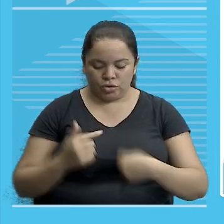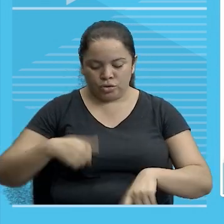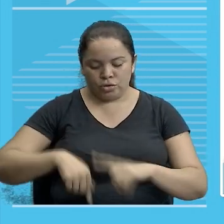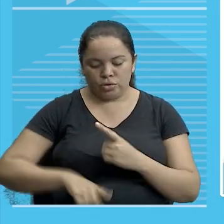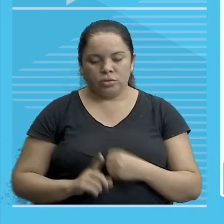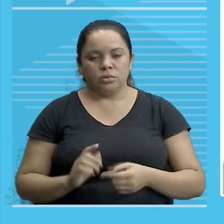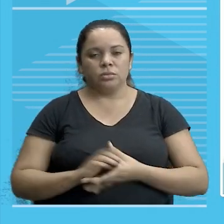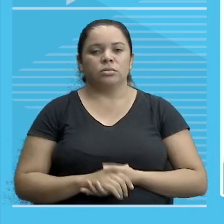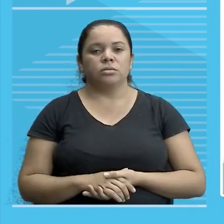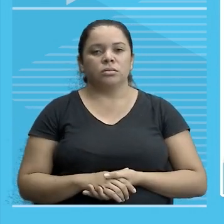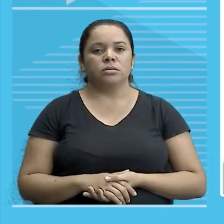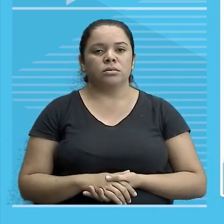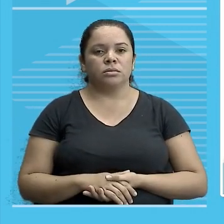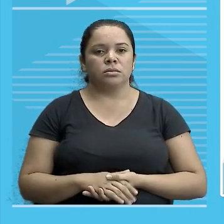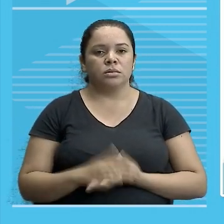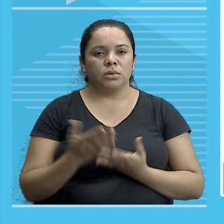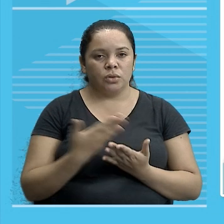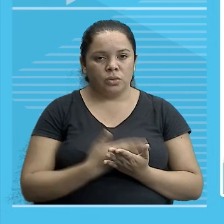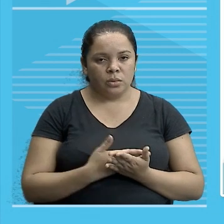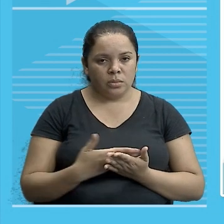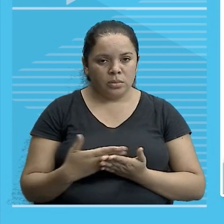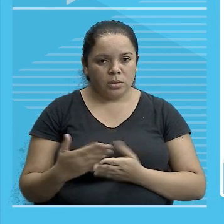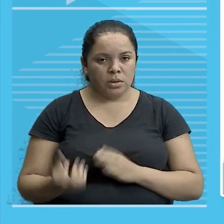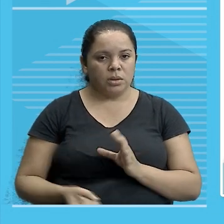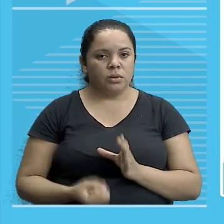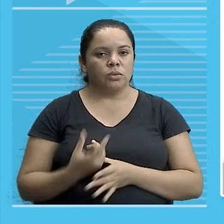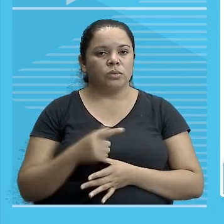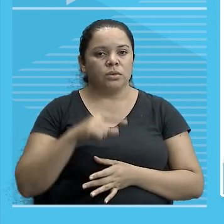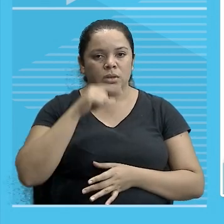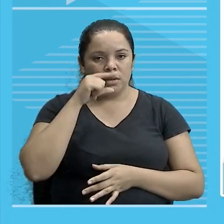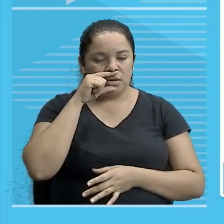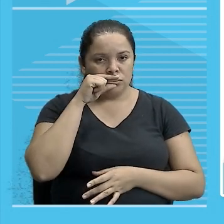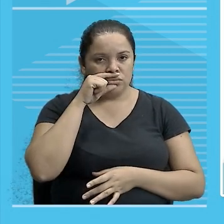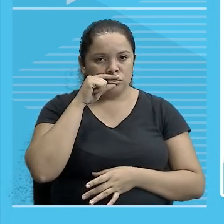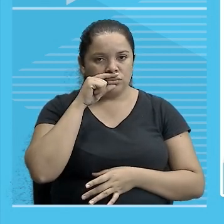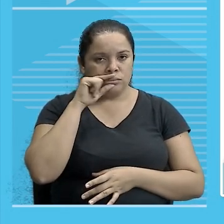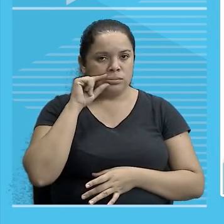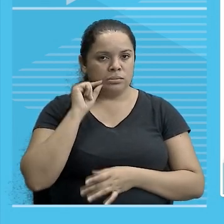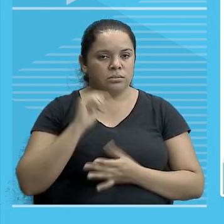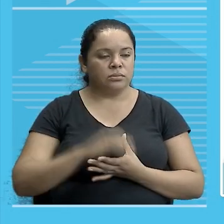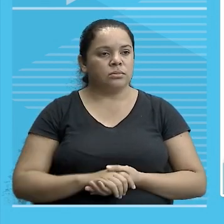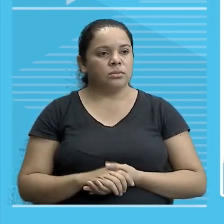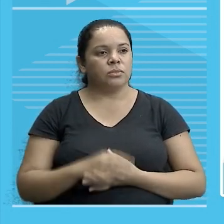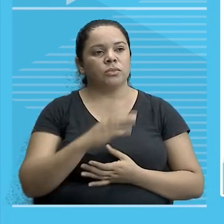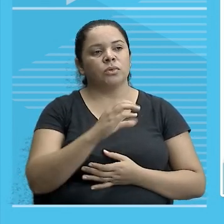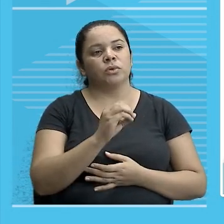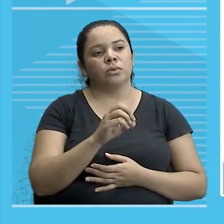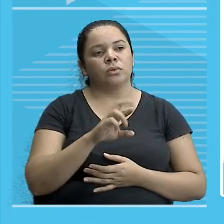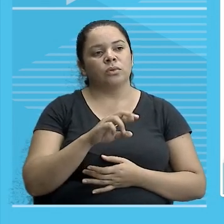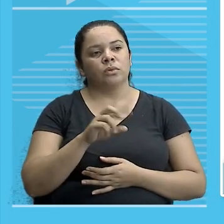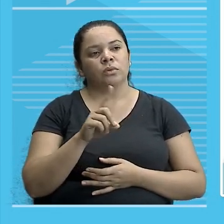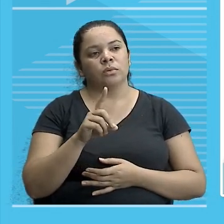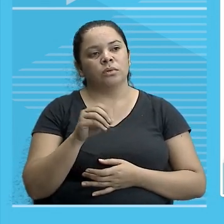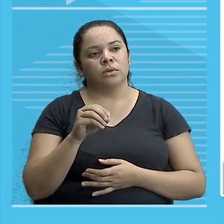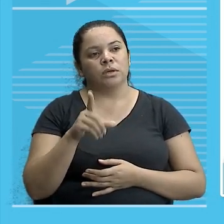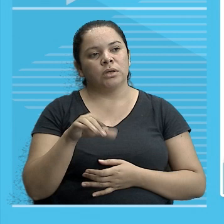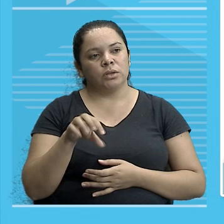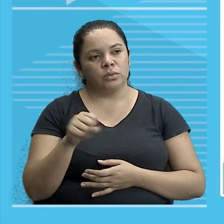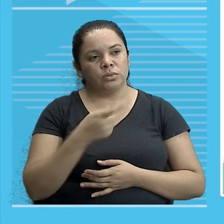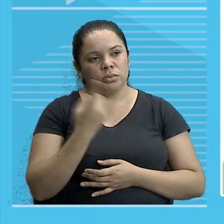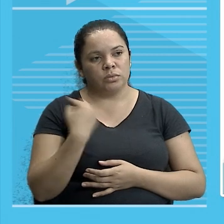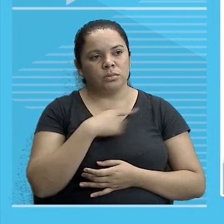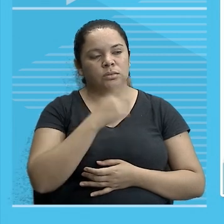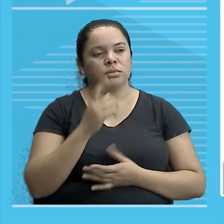formar primeiramente a boca, no caso dos cordados, nós, por exemplo,